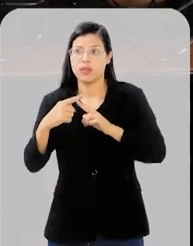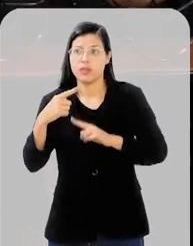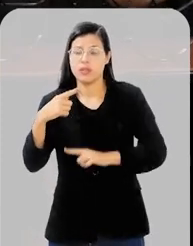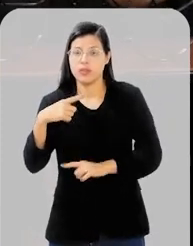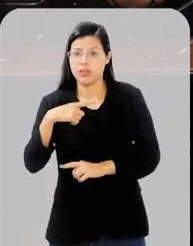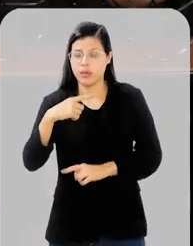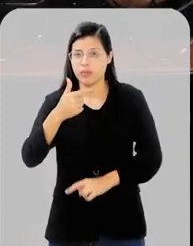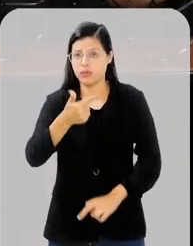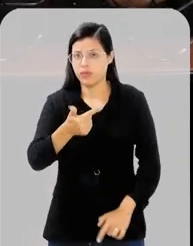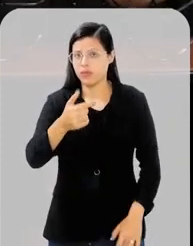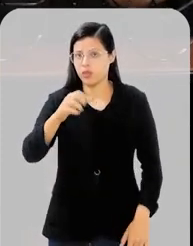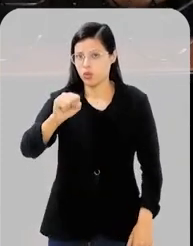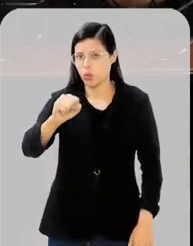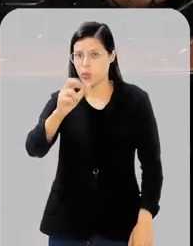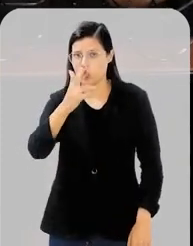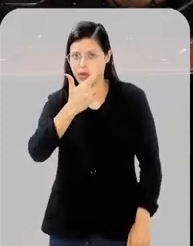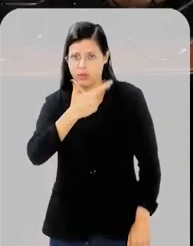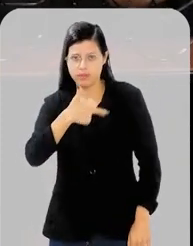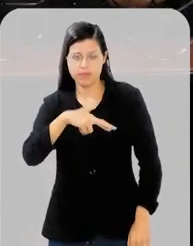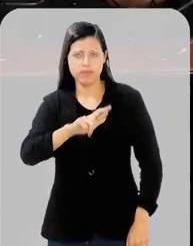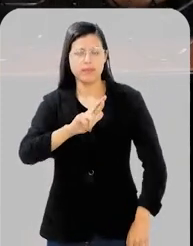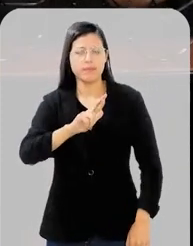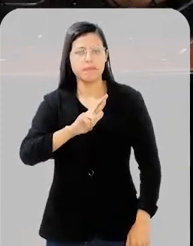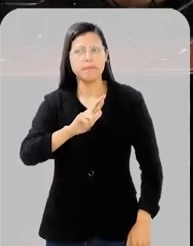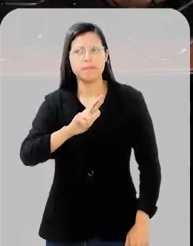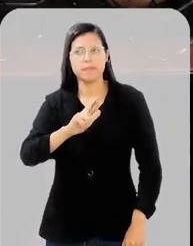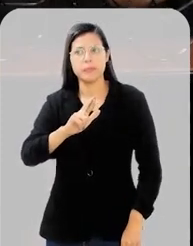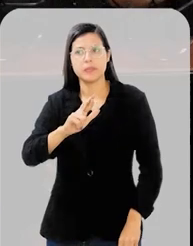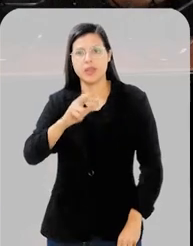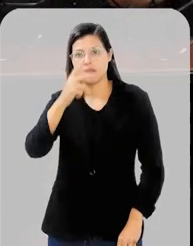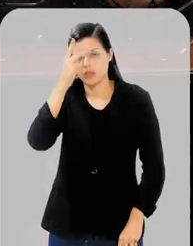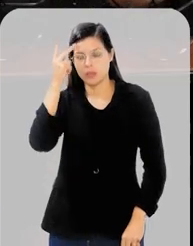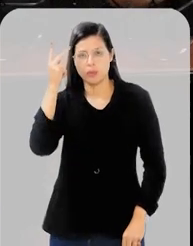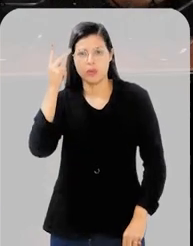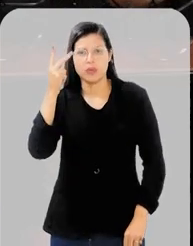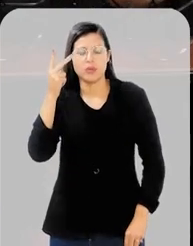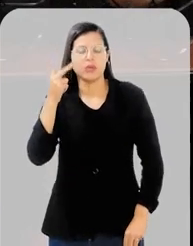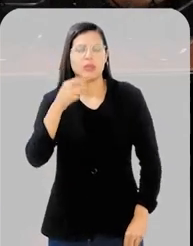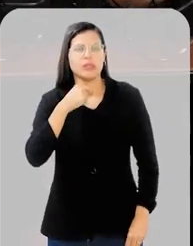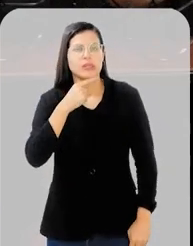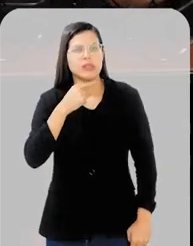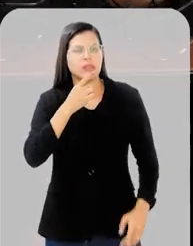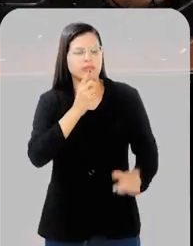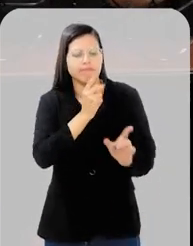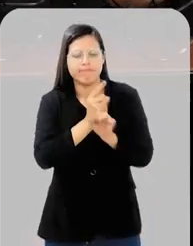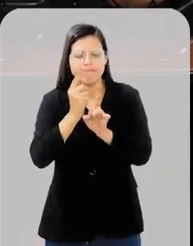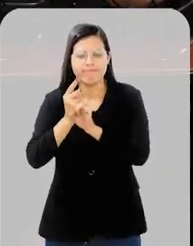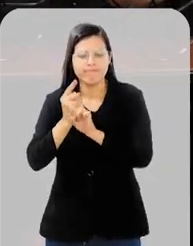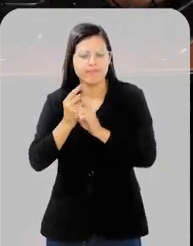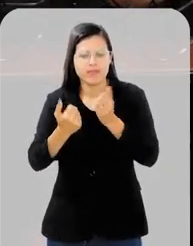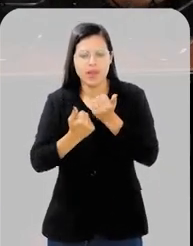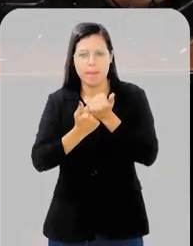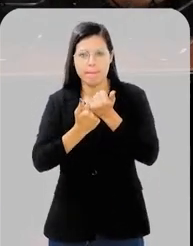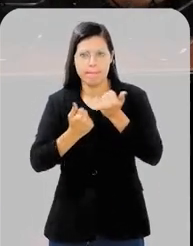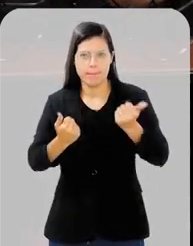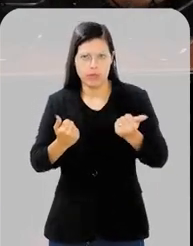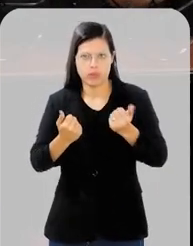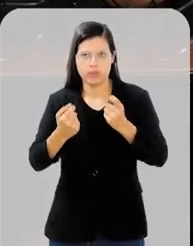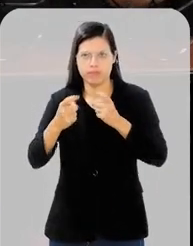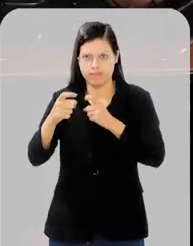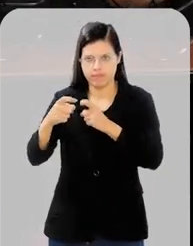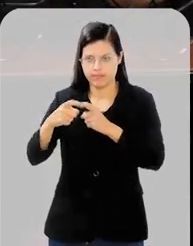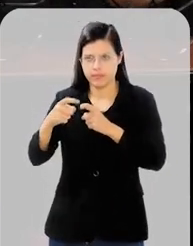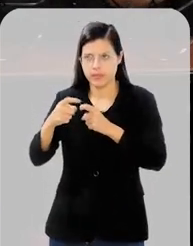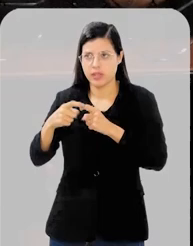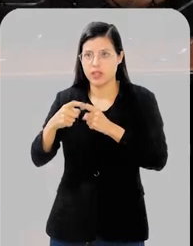entidade com 28 religiões Então essas pessoas quando não encontram eh a assistência